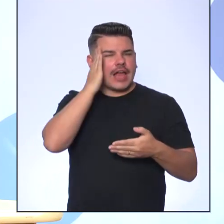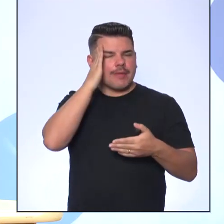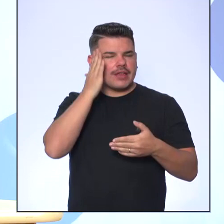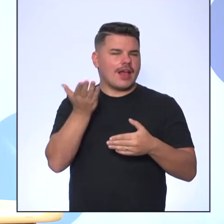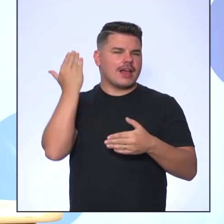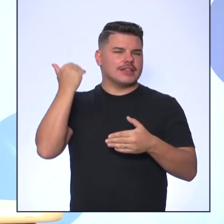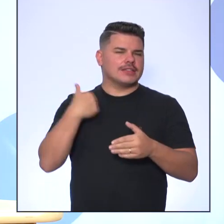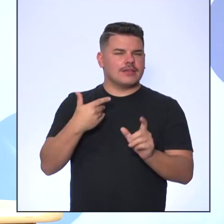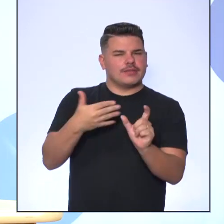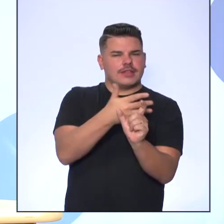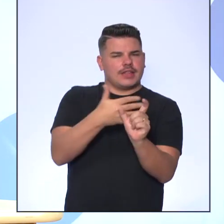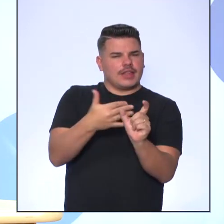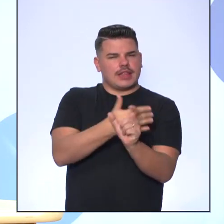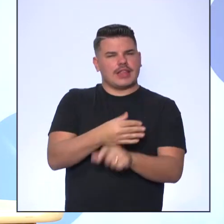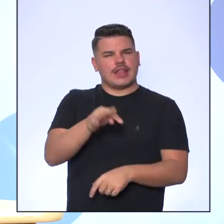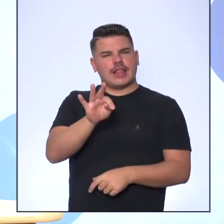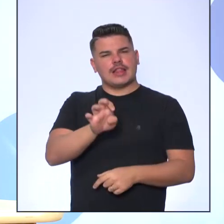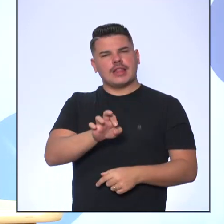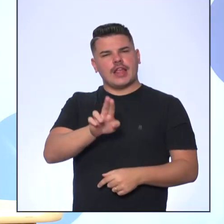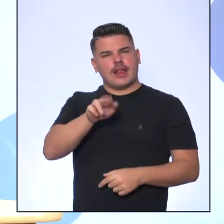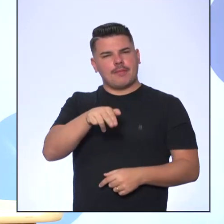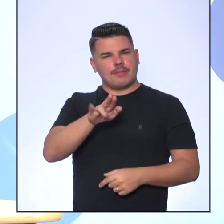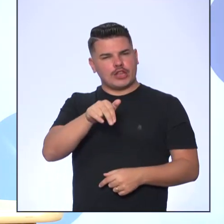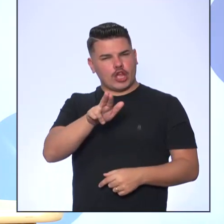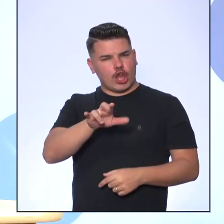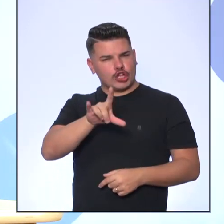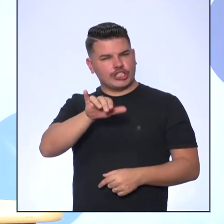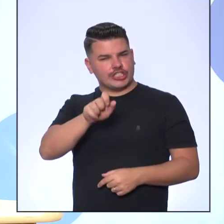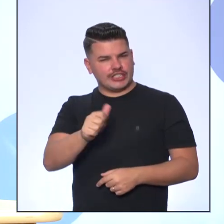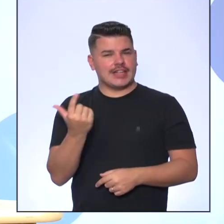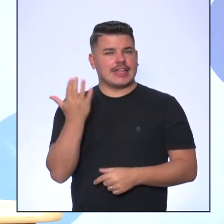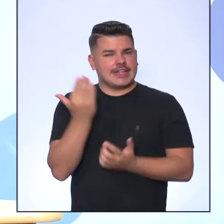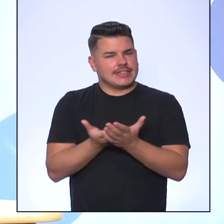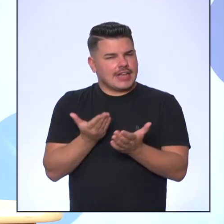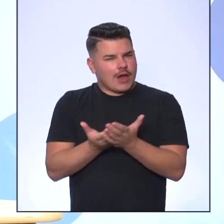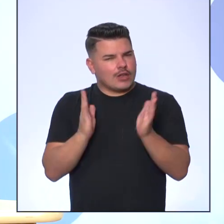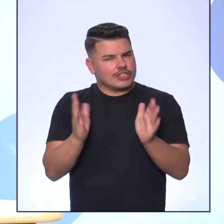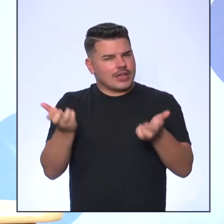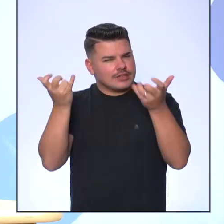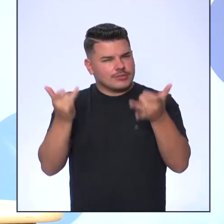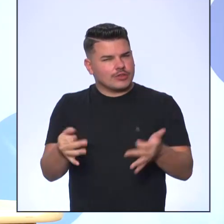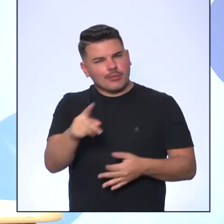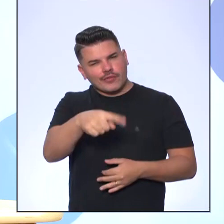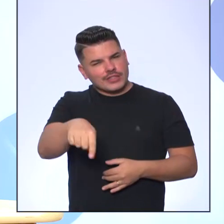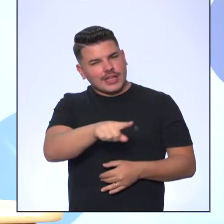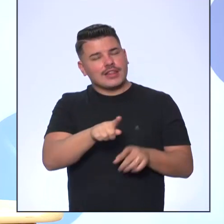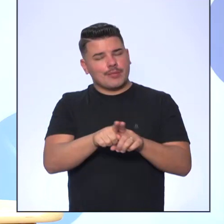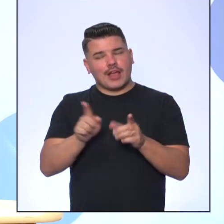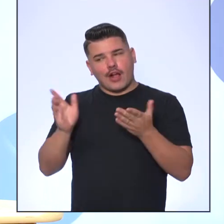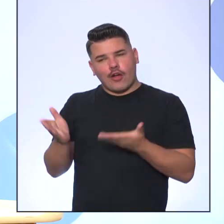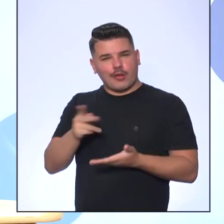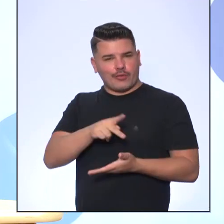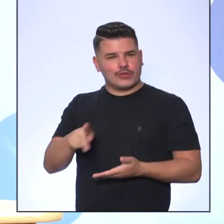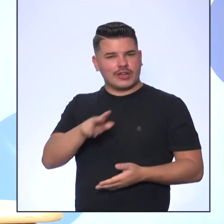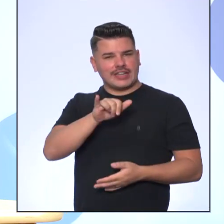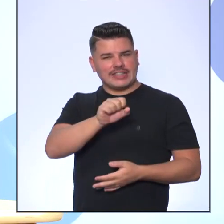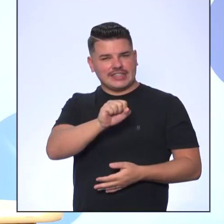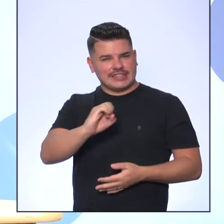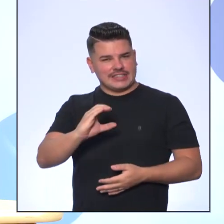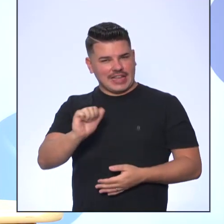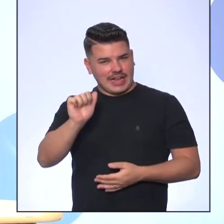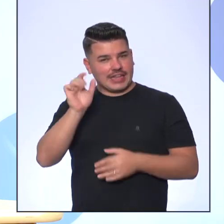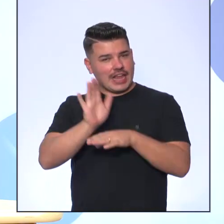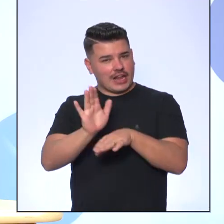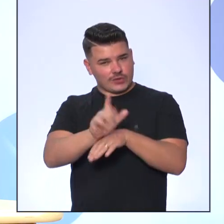vimos já antes. Rafael fez com você, eu fiz com você, né? Hoje está o Isaac também para ajudar. Então, nós vamos ver alguma coisa